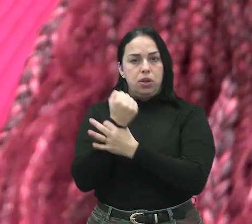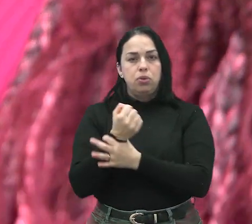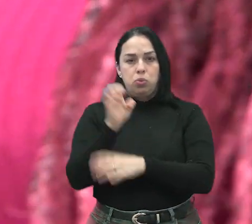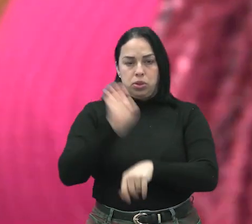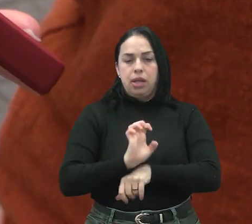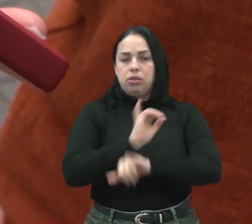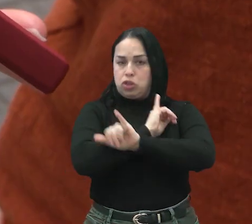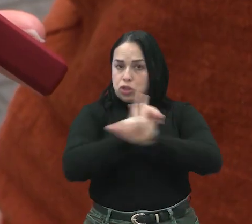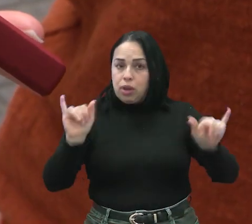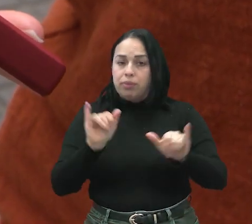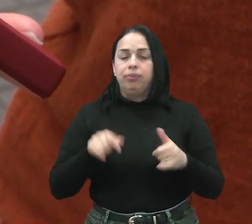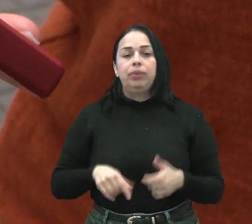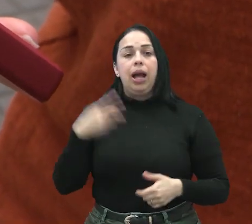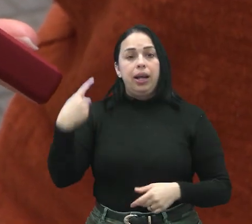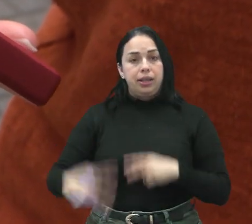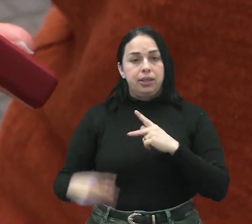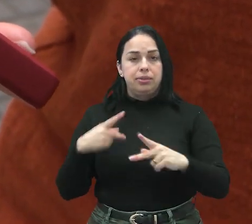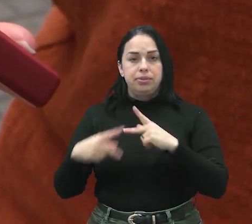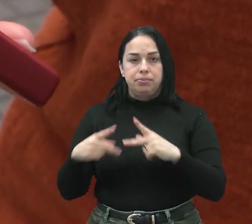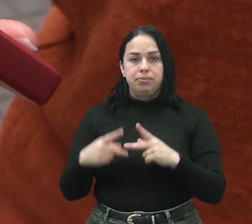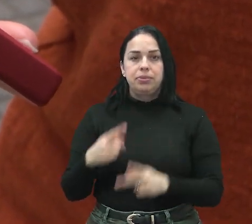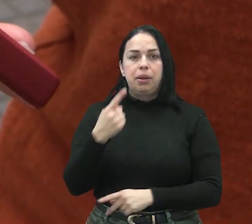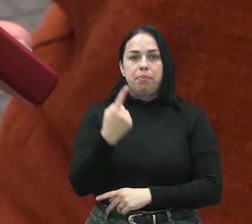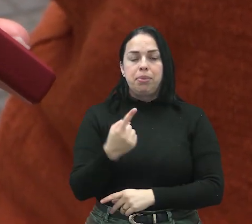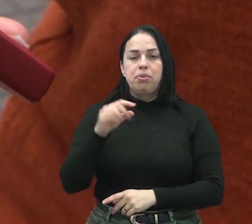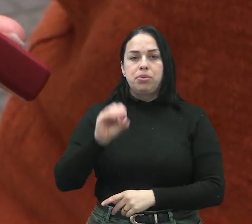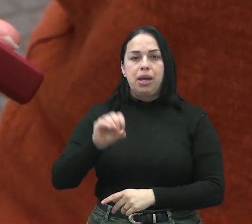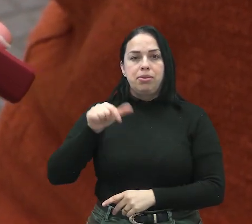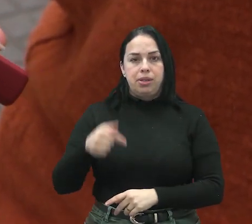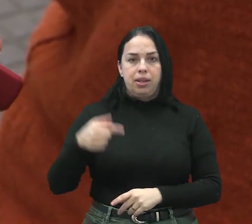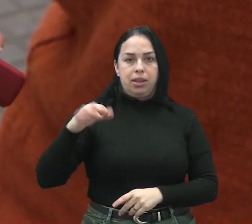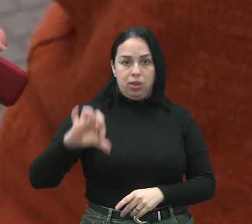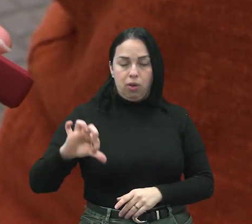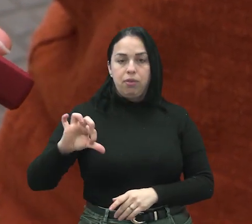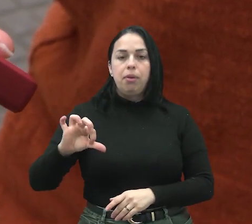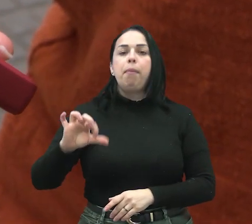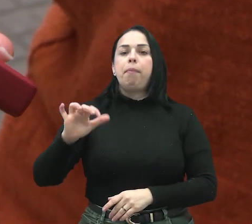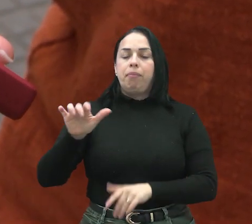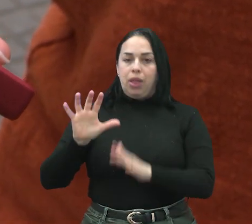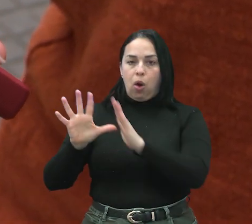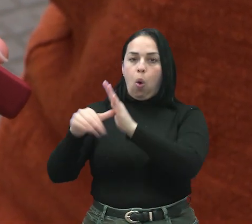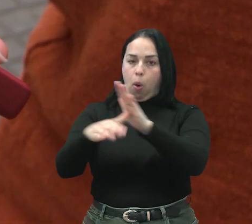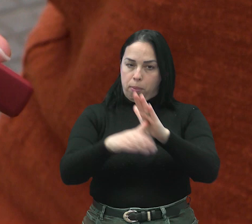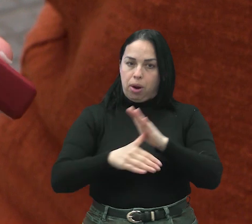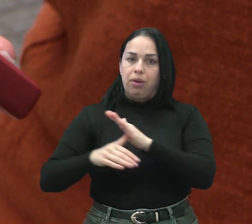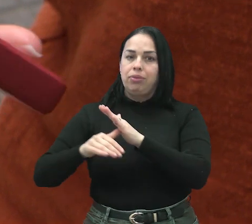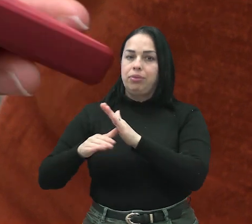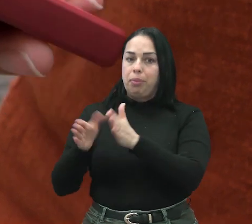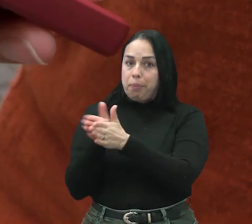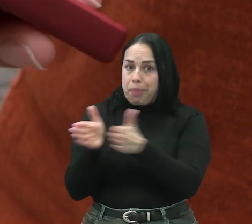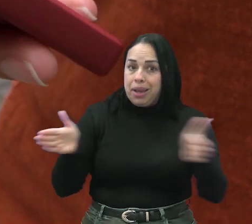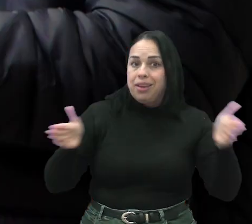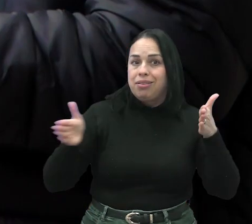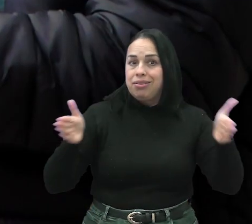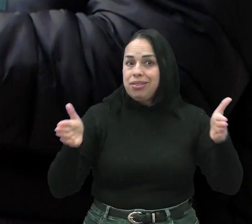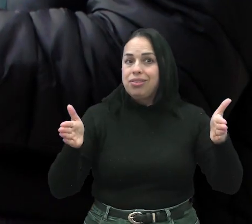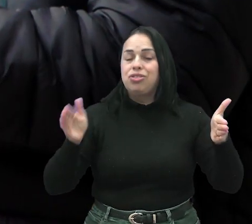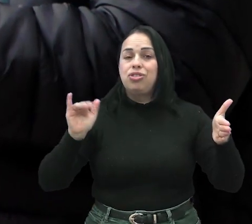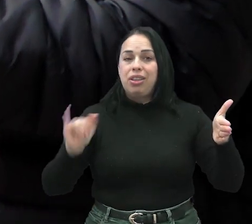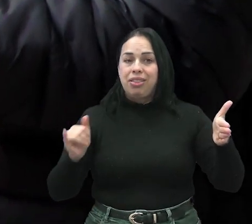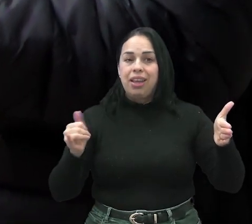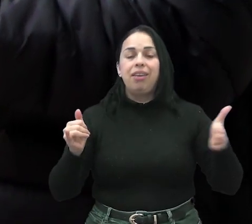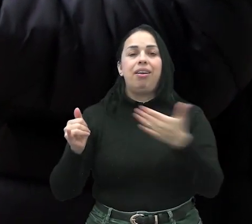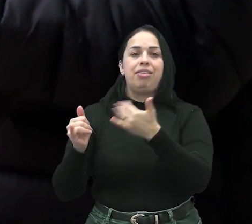Segurança do Estado. Em São José dos Campos, foram 1.079 furtos no primeiro semestre deste ano, redução